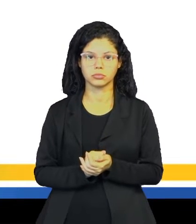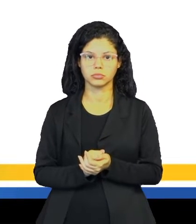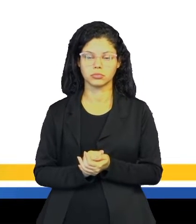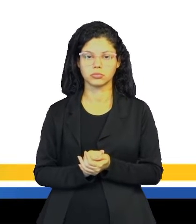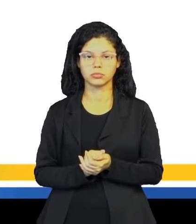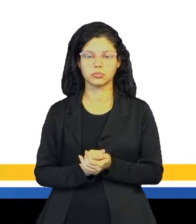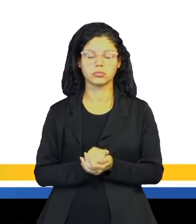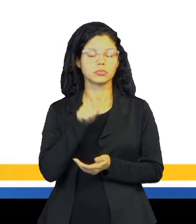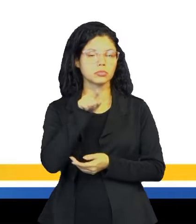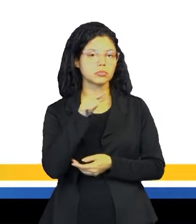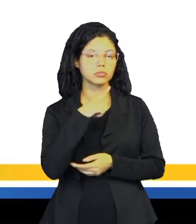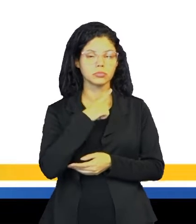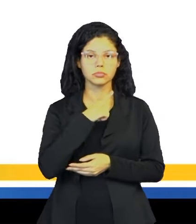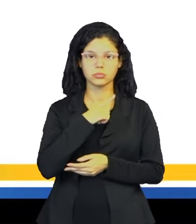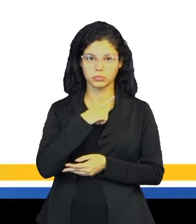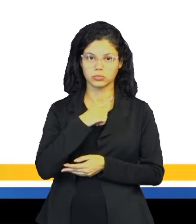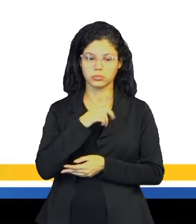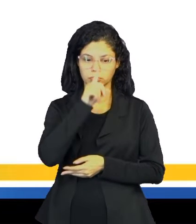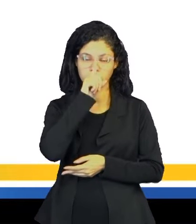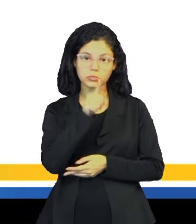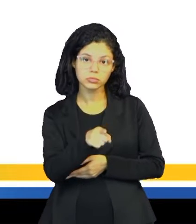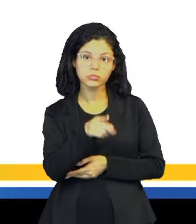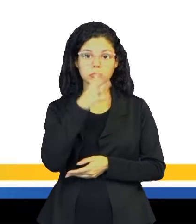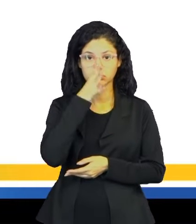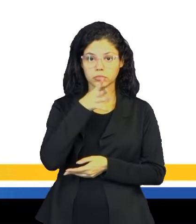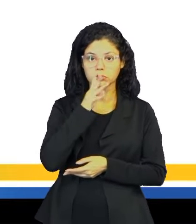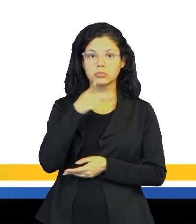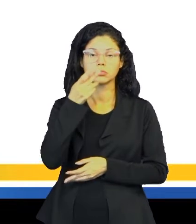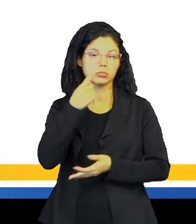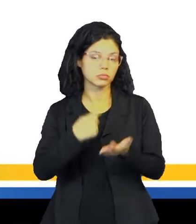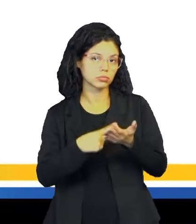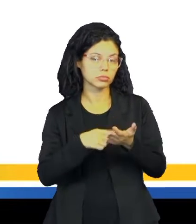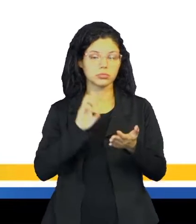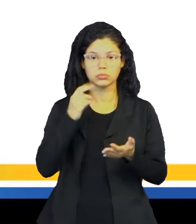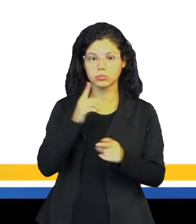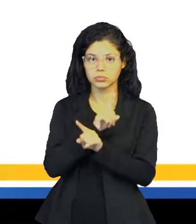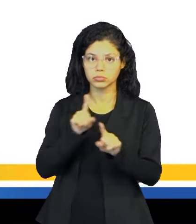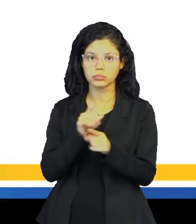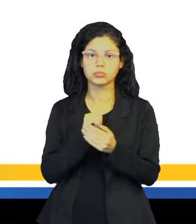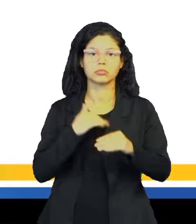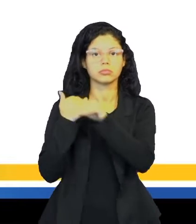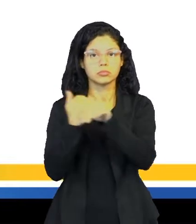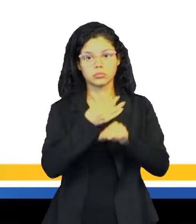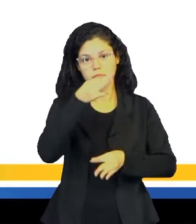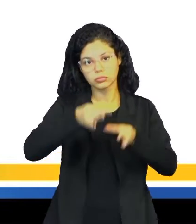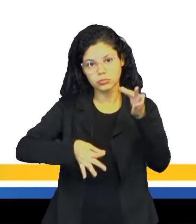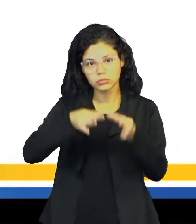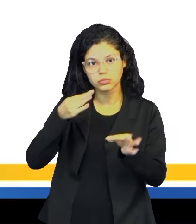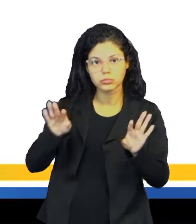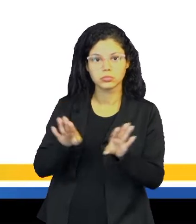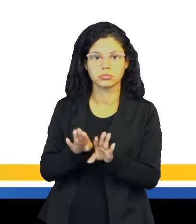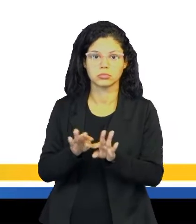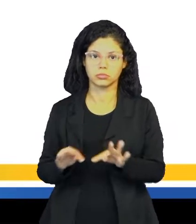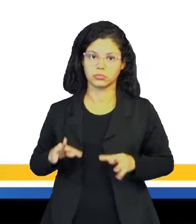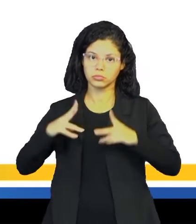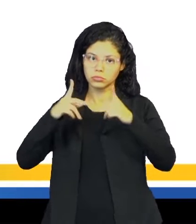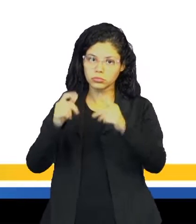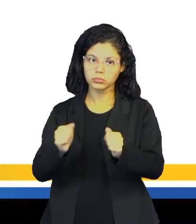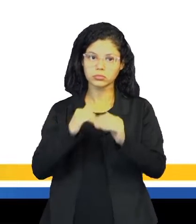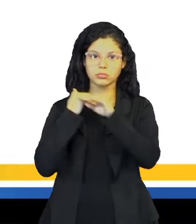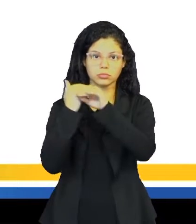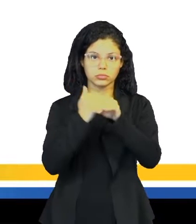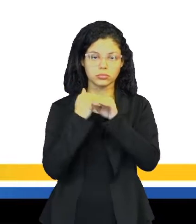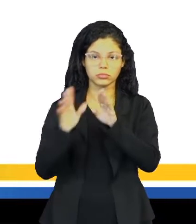Ou seja, você tem o direito de contestar com o que você não concorda. A igualdade jurídica, todos,